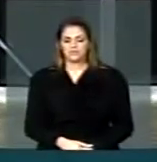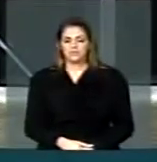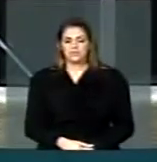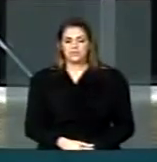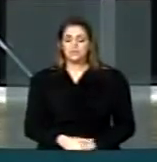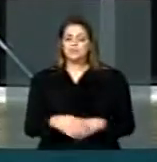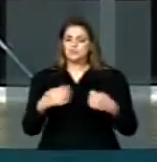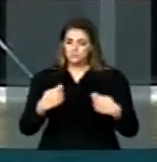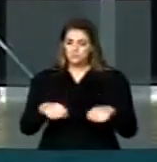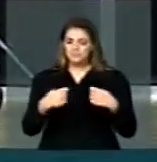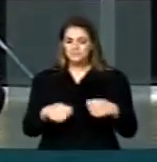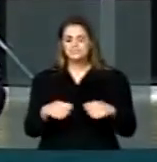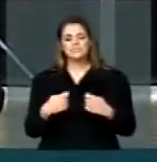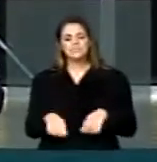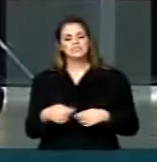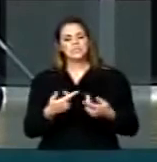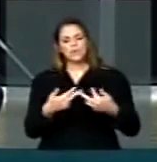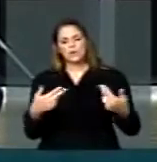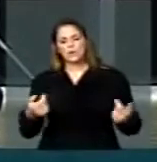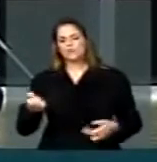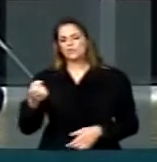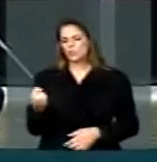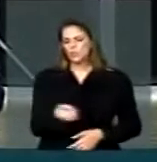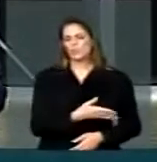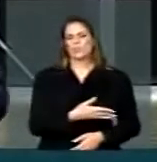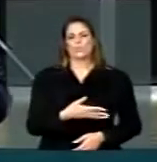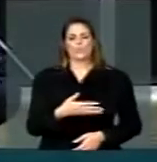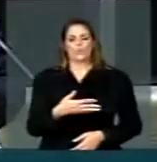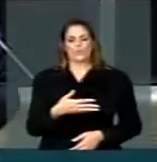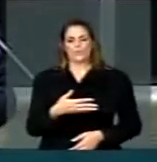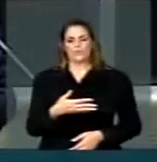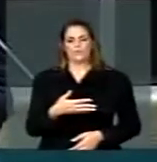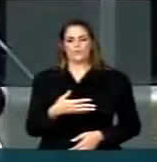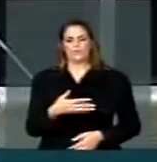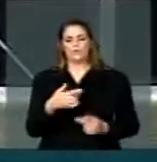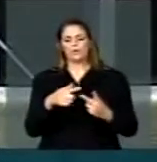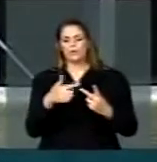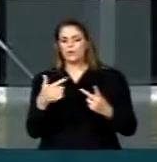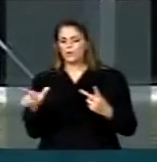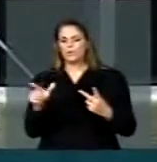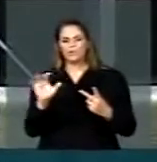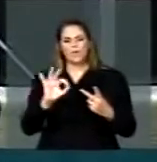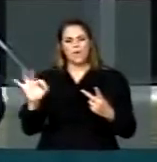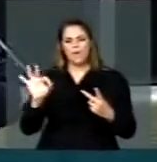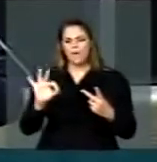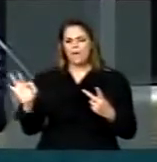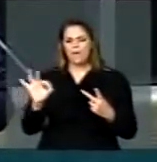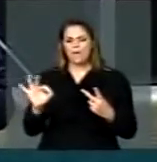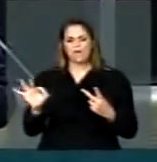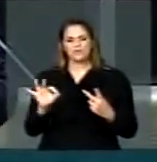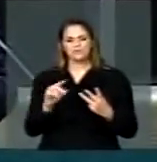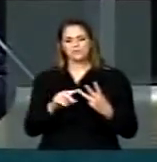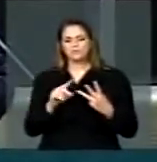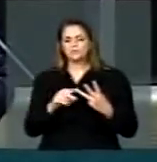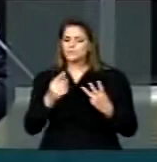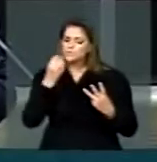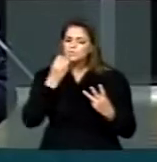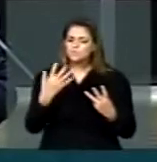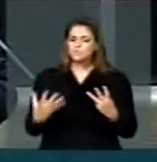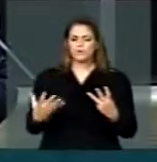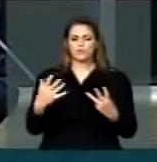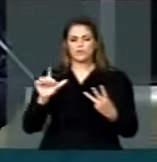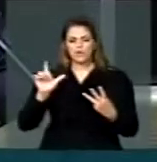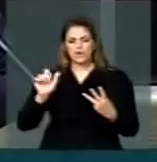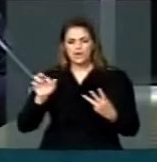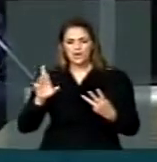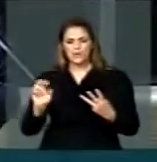de fato, de renovações e atualizações. Uma espetacular em Simões Filho e outra muito boa em Lauro de